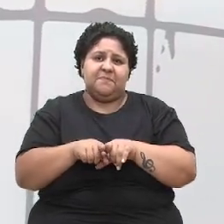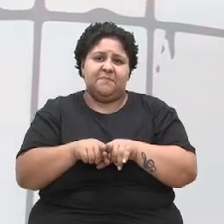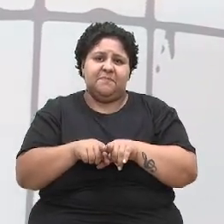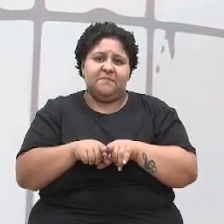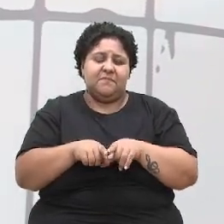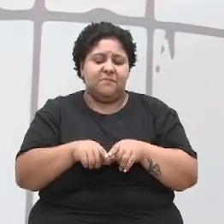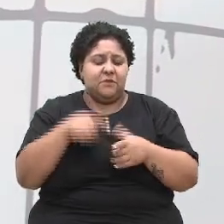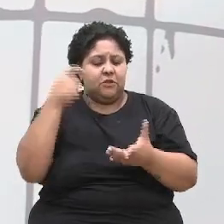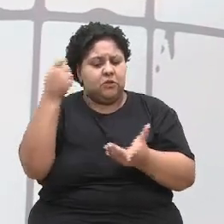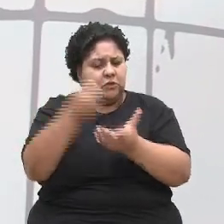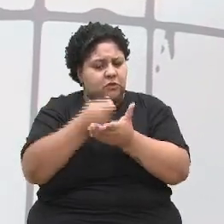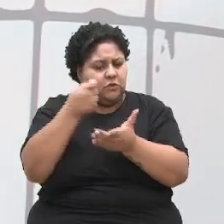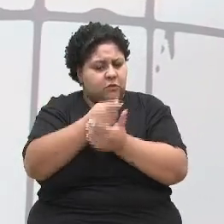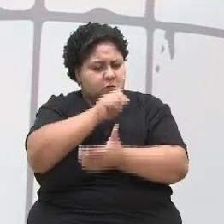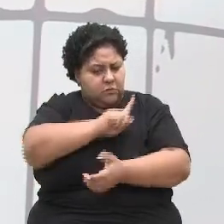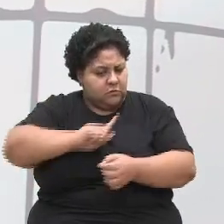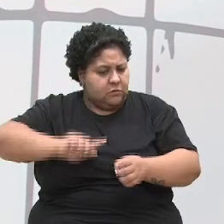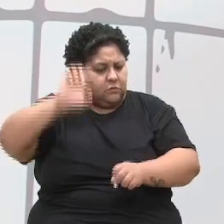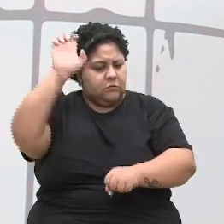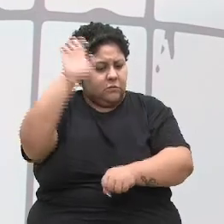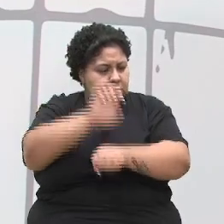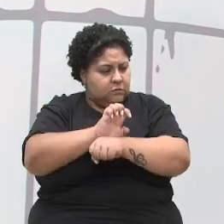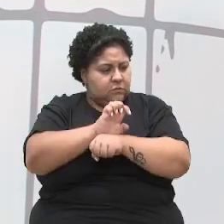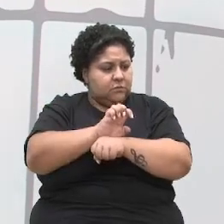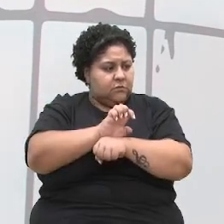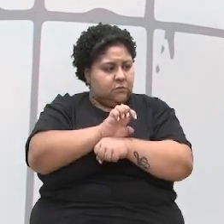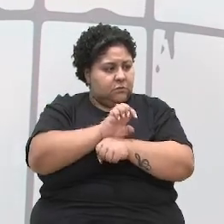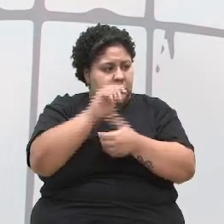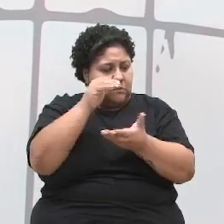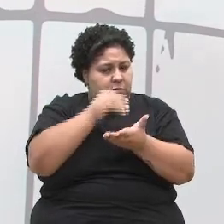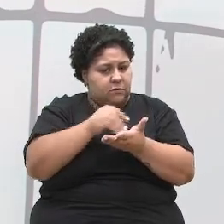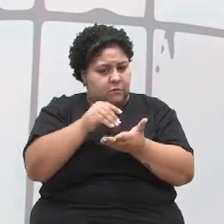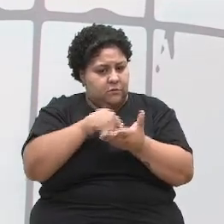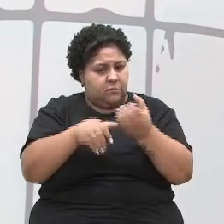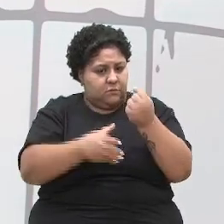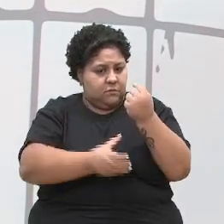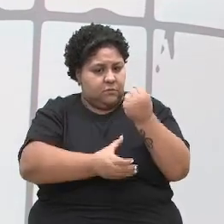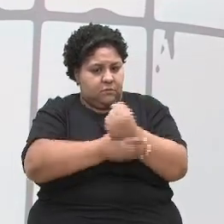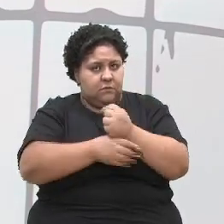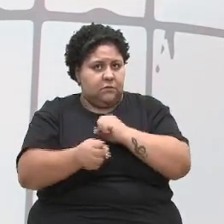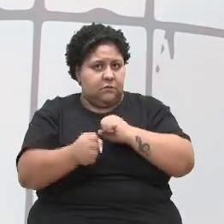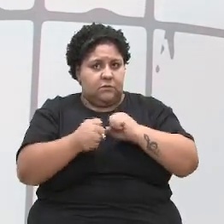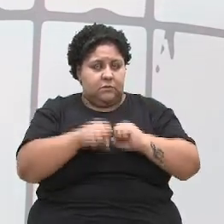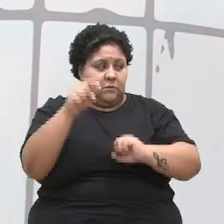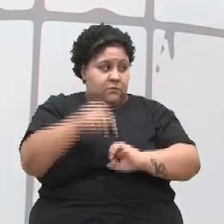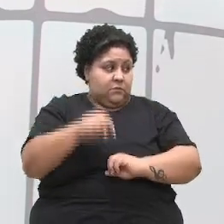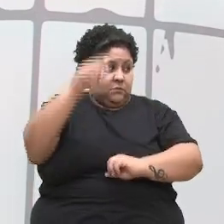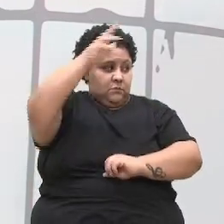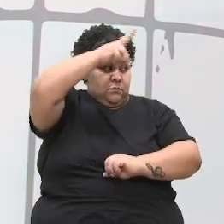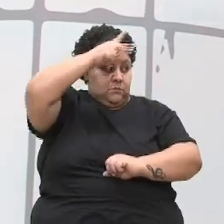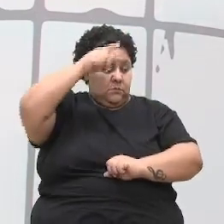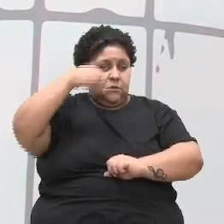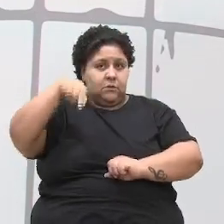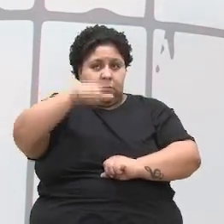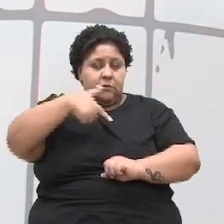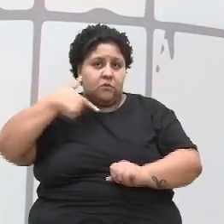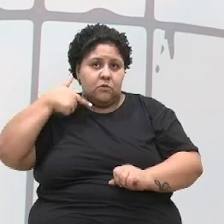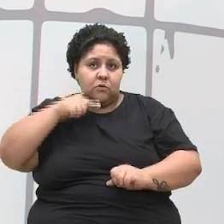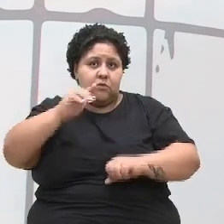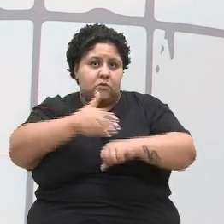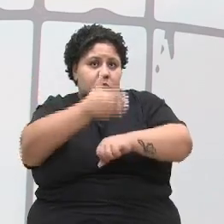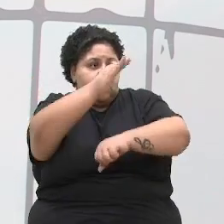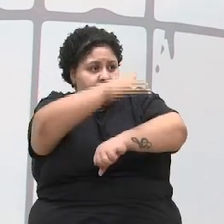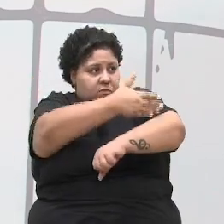luta com o governo do estado, com o secretário de segurança, com as forças aqui do município, nós conseguimos um pavilhão e está